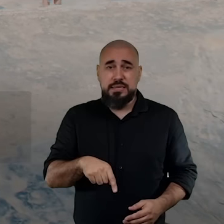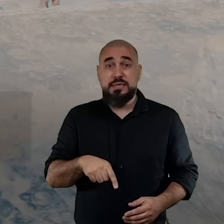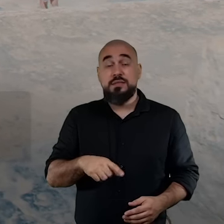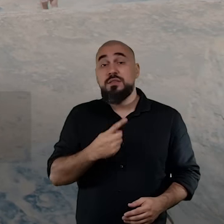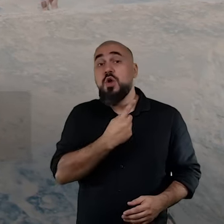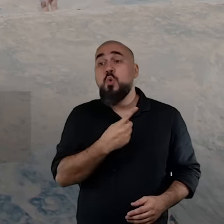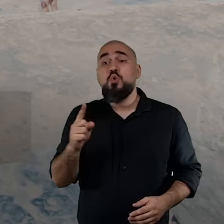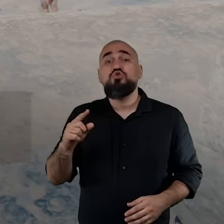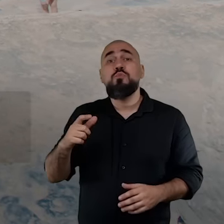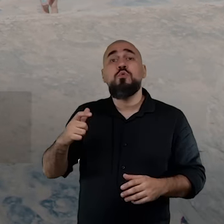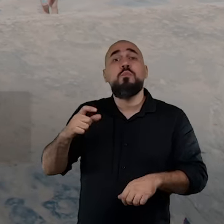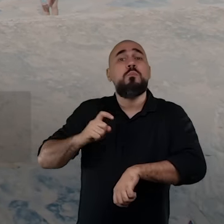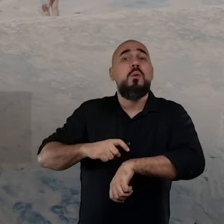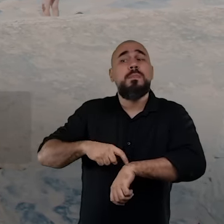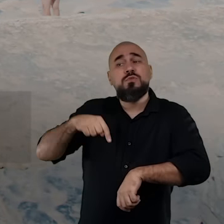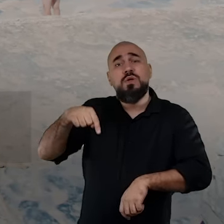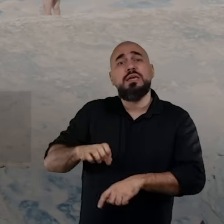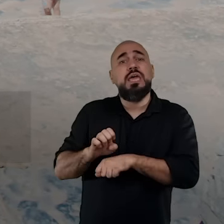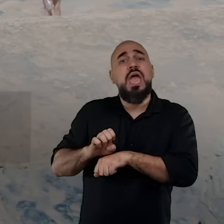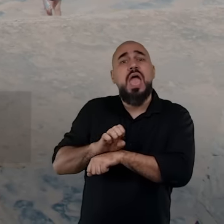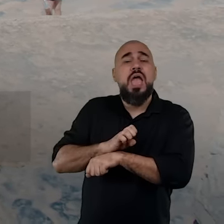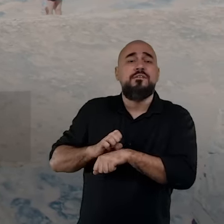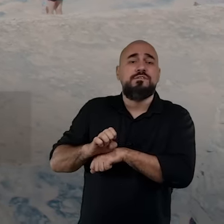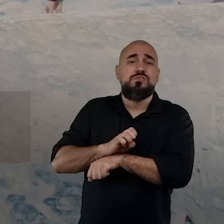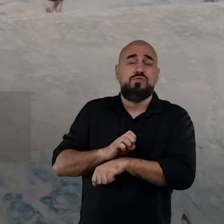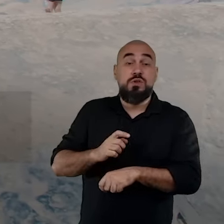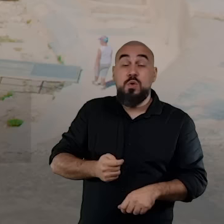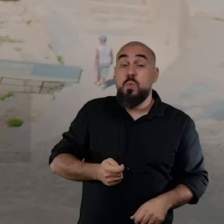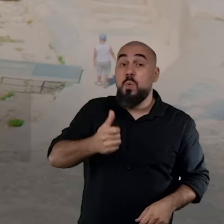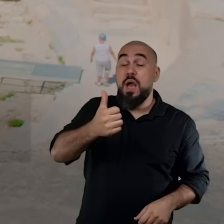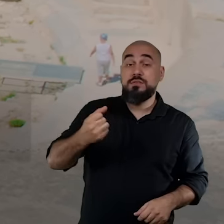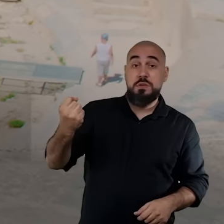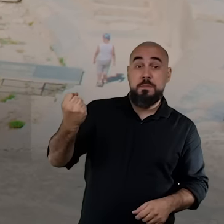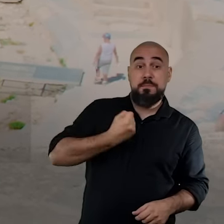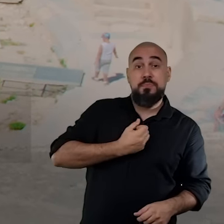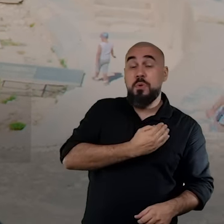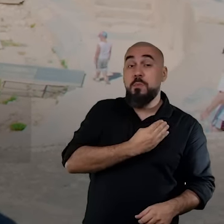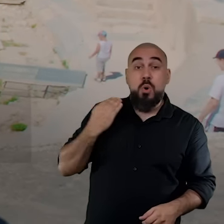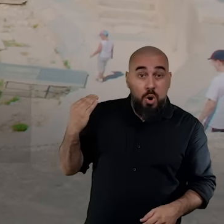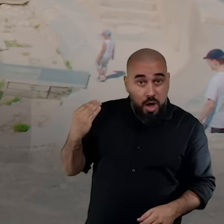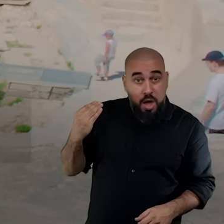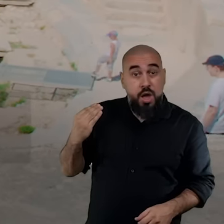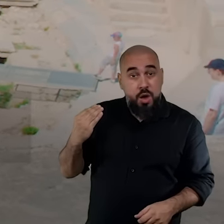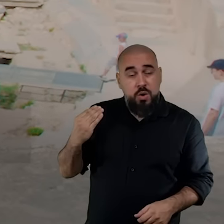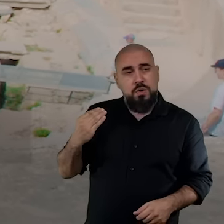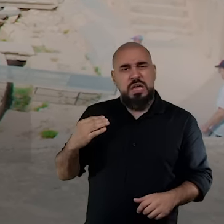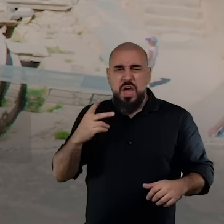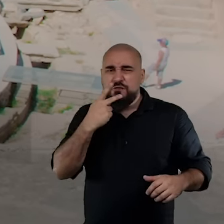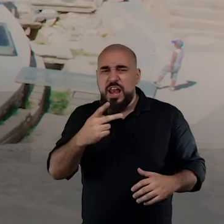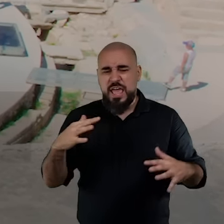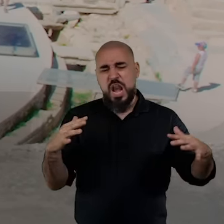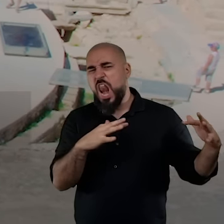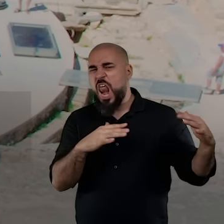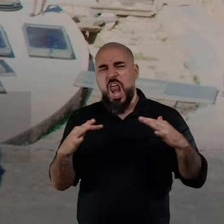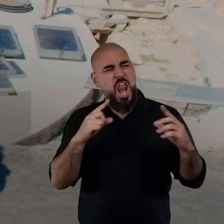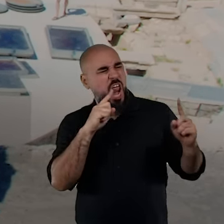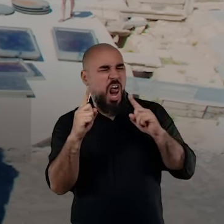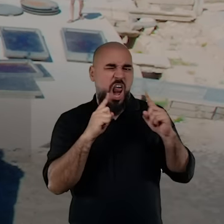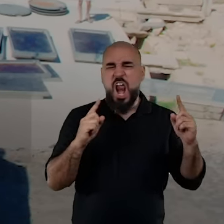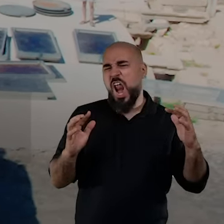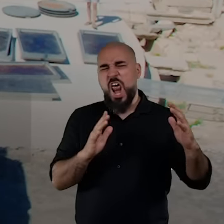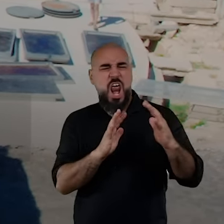nesta última etapa da sua permanência aqui na cidade de Éfeso, quando ele quase foi linchado e o tumulto, como eu contei